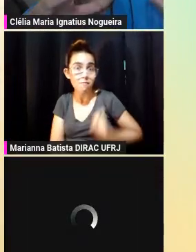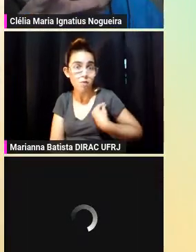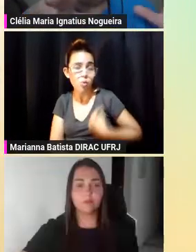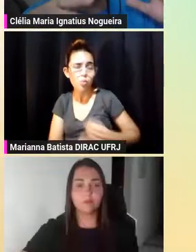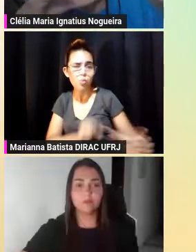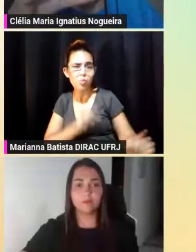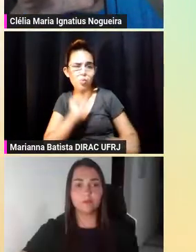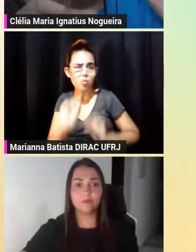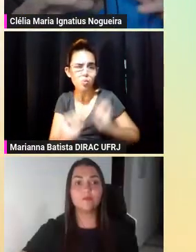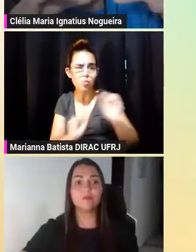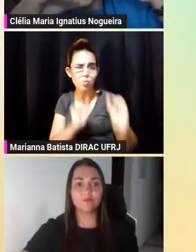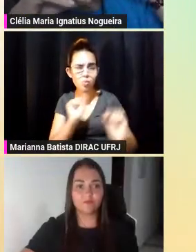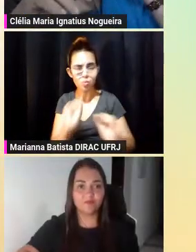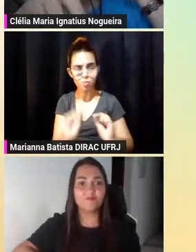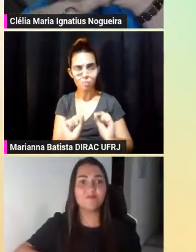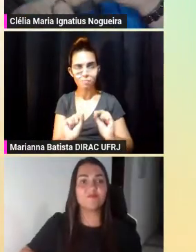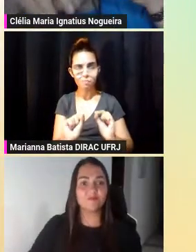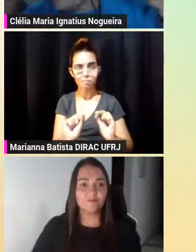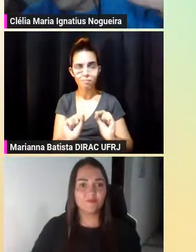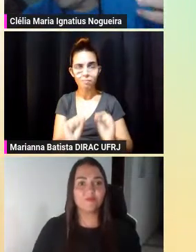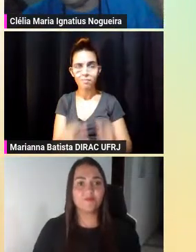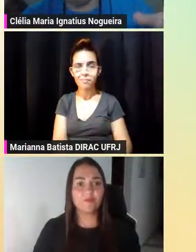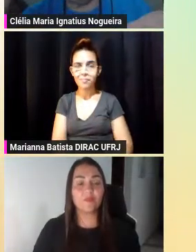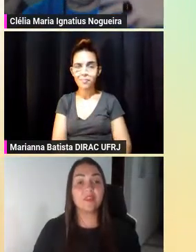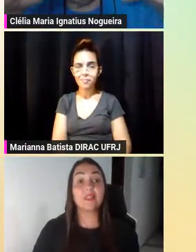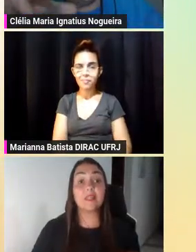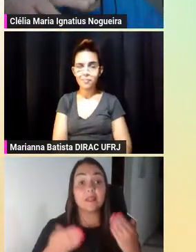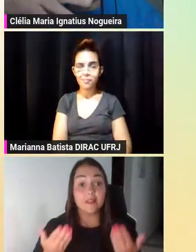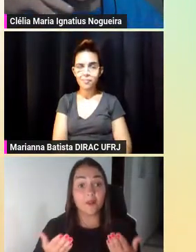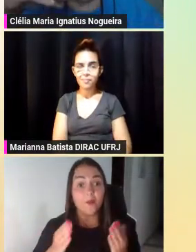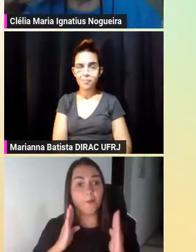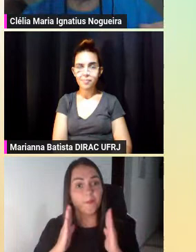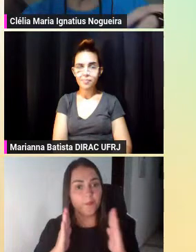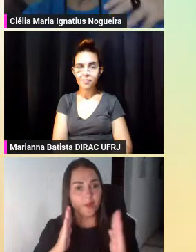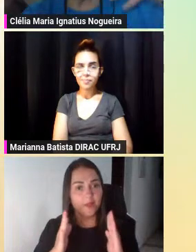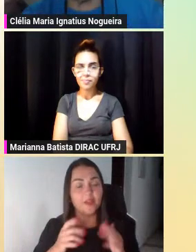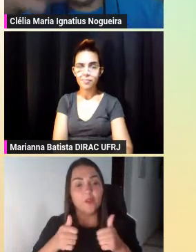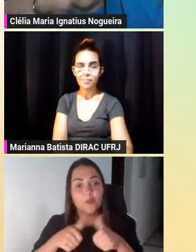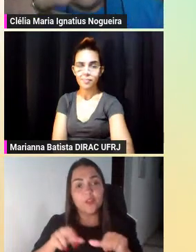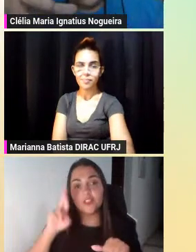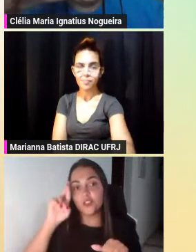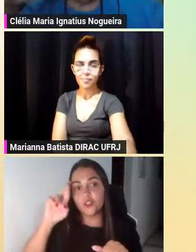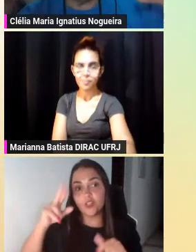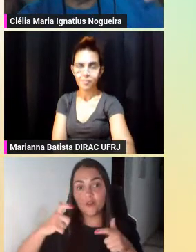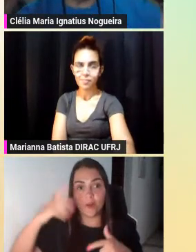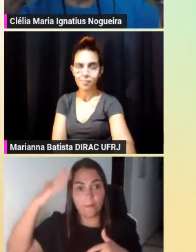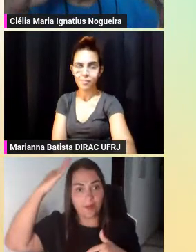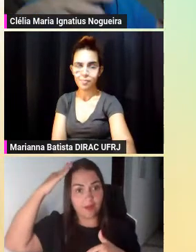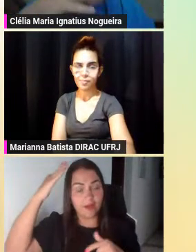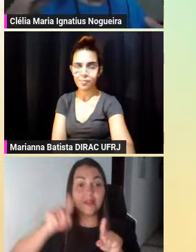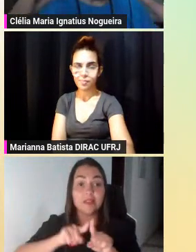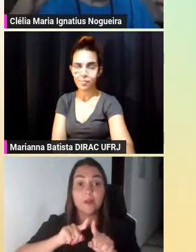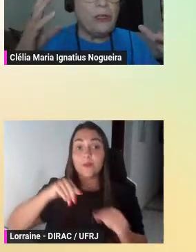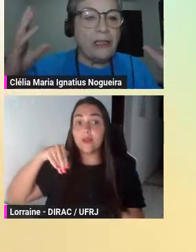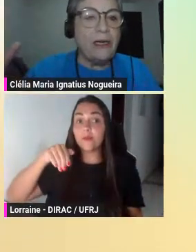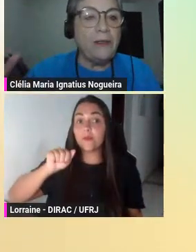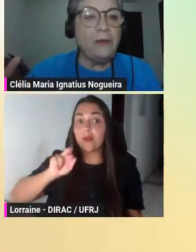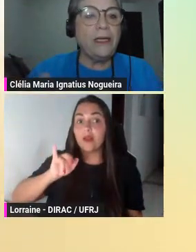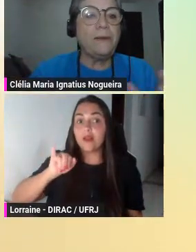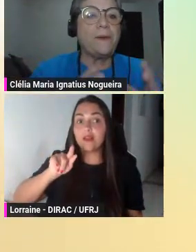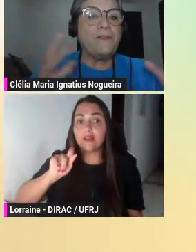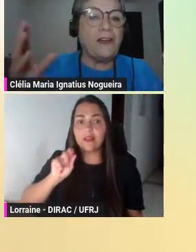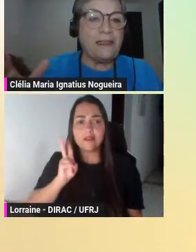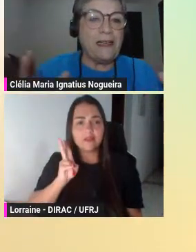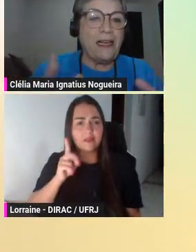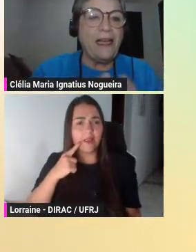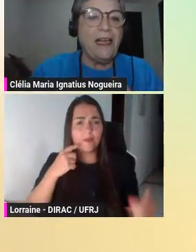Bom, nesse período, eu fui chefe da Educação Especial no Estado do Paraná, fui secretária de Educação em Maringá, sempre lutando,